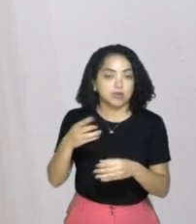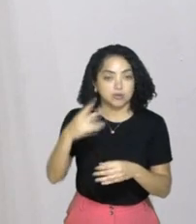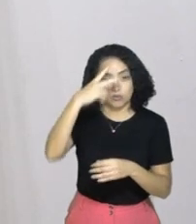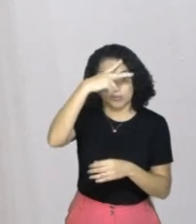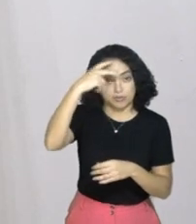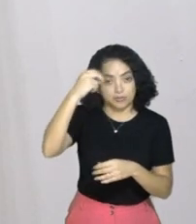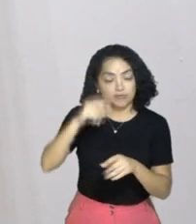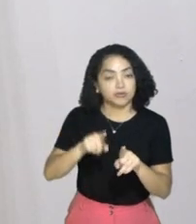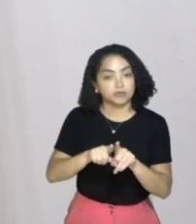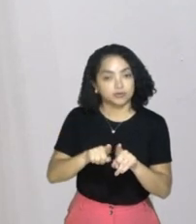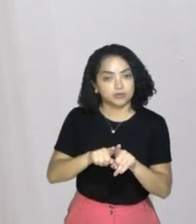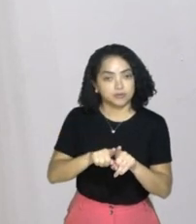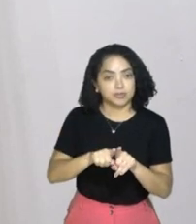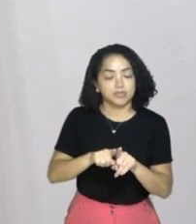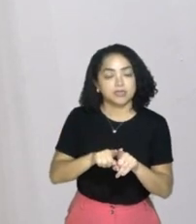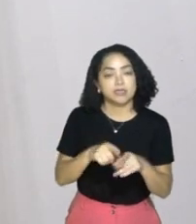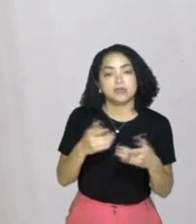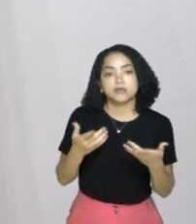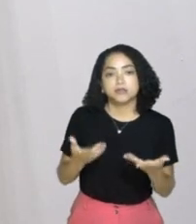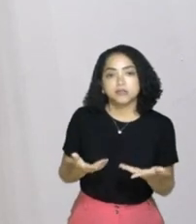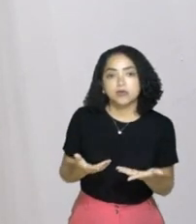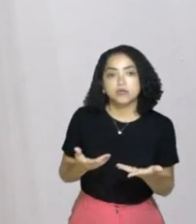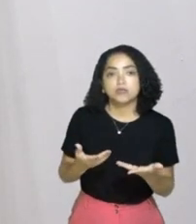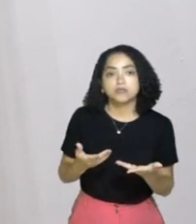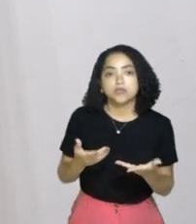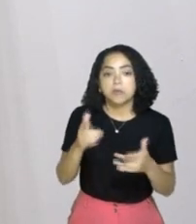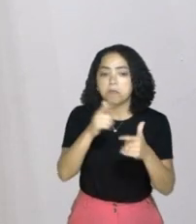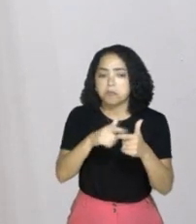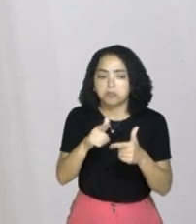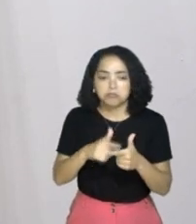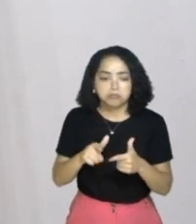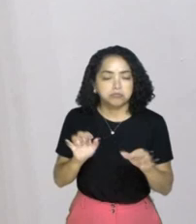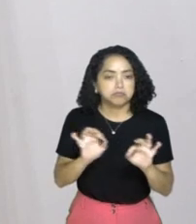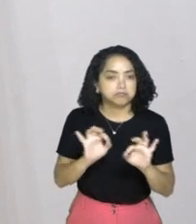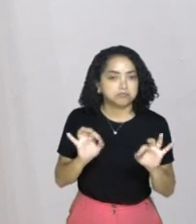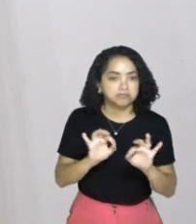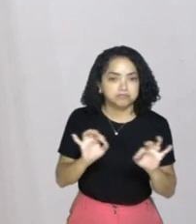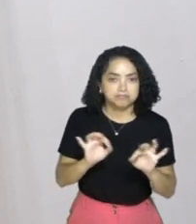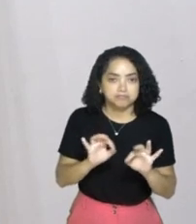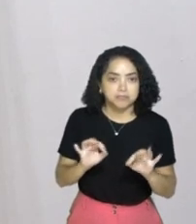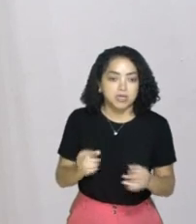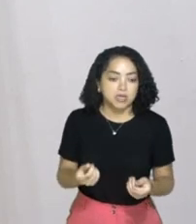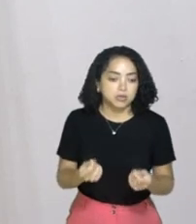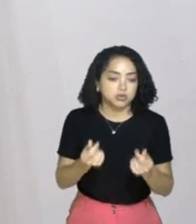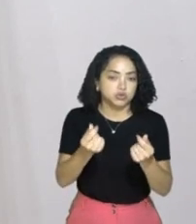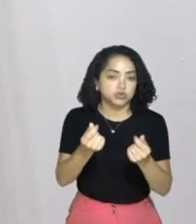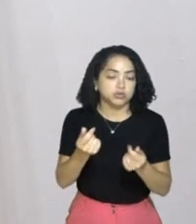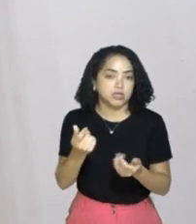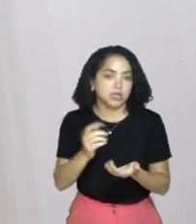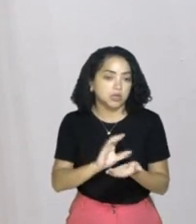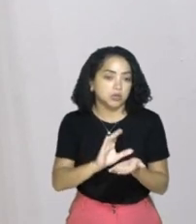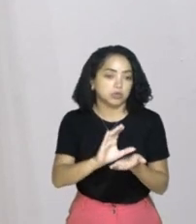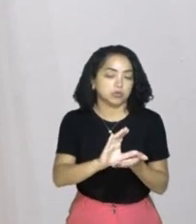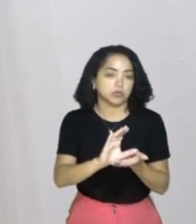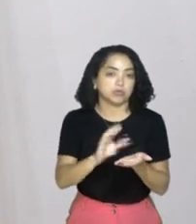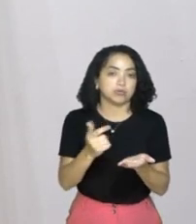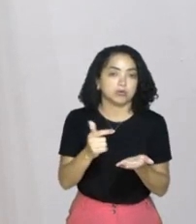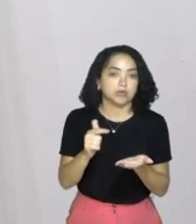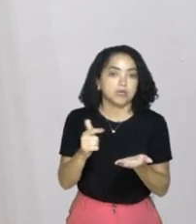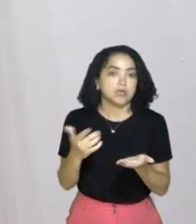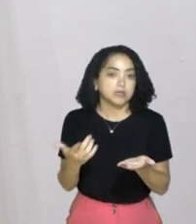sendo assim não haverá maiores problemas no custeio deste projeto que poderá ser